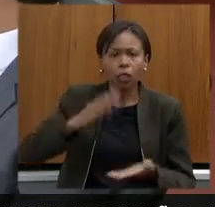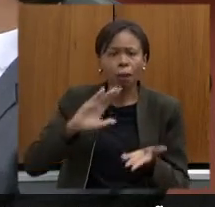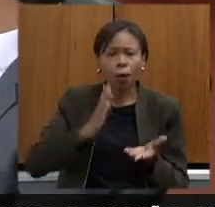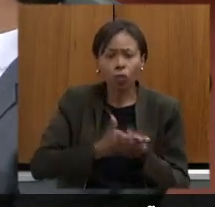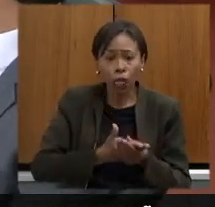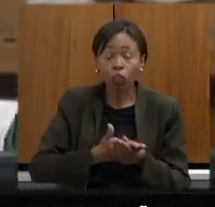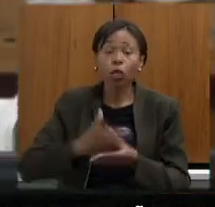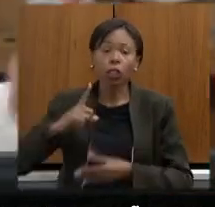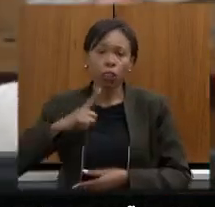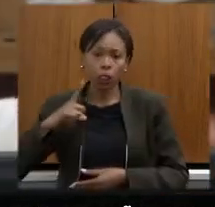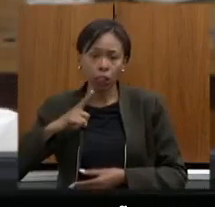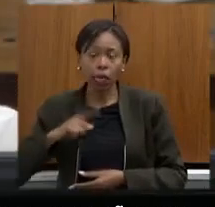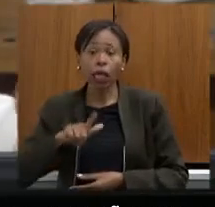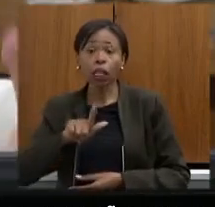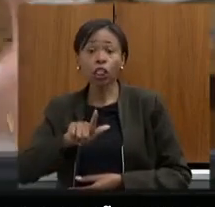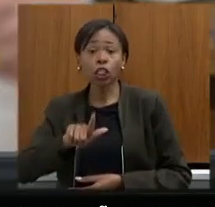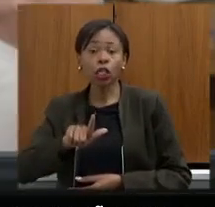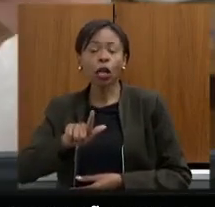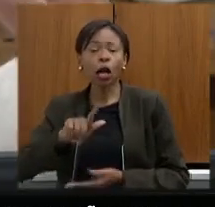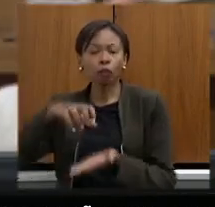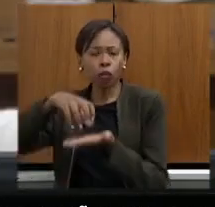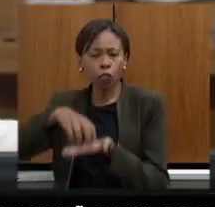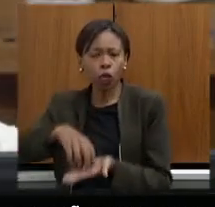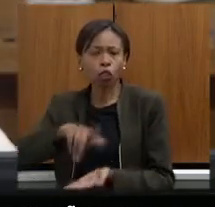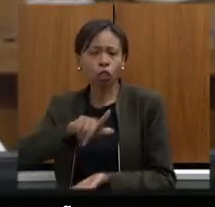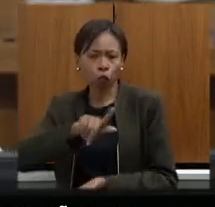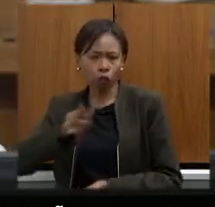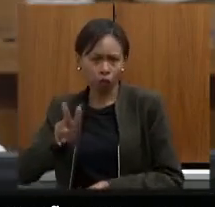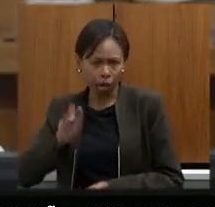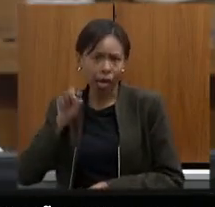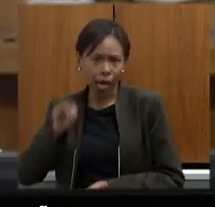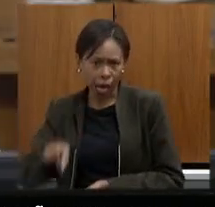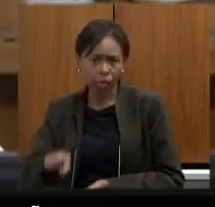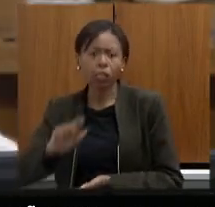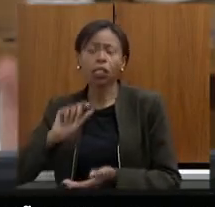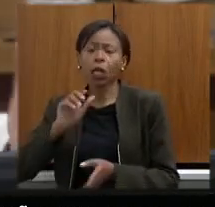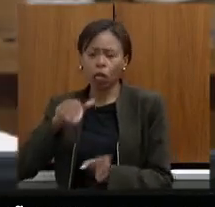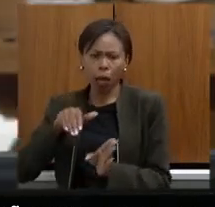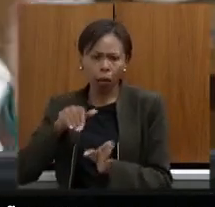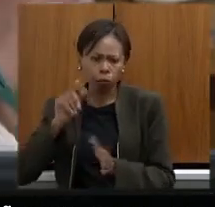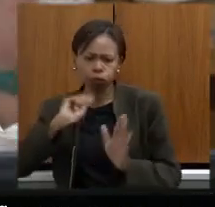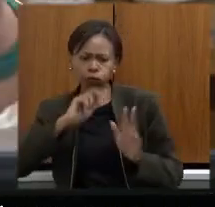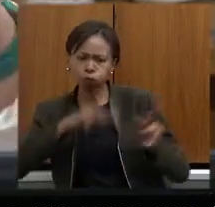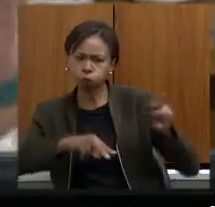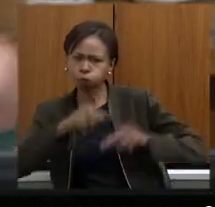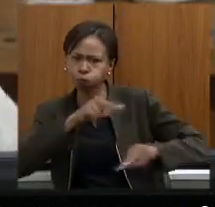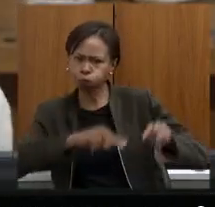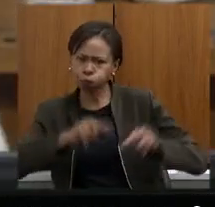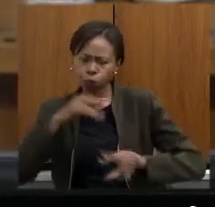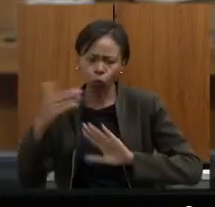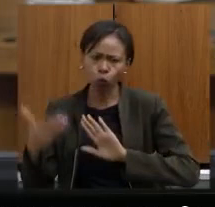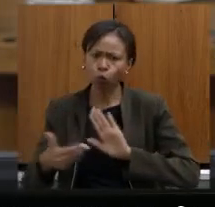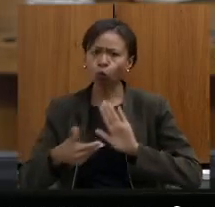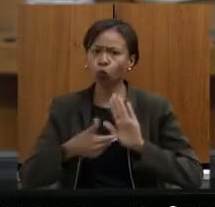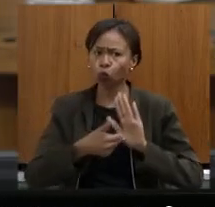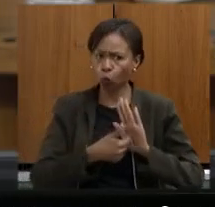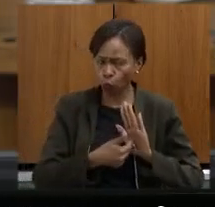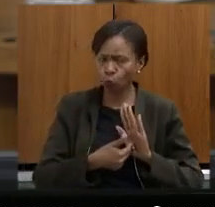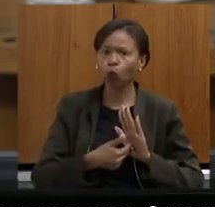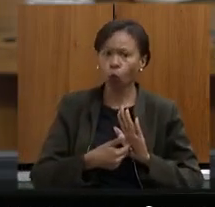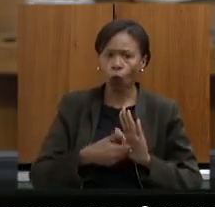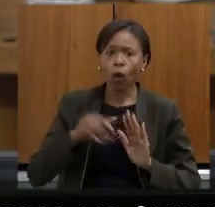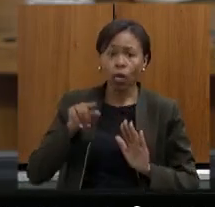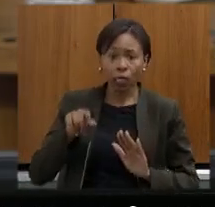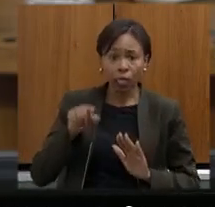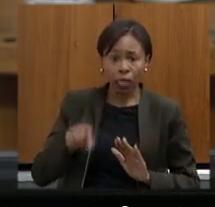uma auditoria que é da Fundação Getúlio Vargas e auditoria Foi contratada para acompanhar todo esse processo dos a Fundação Getúlio Vargas tem um site